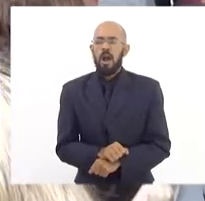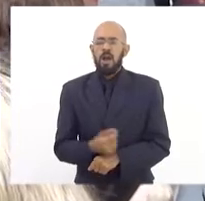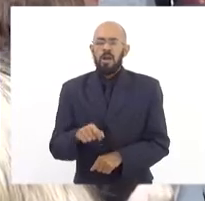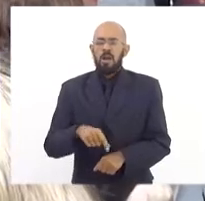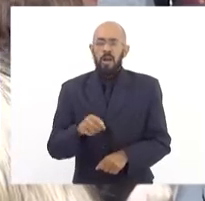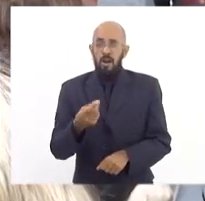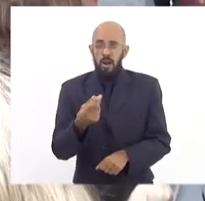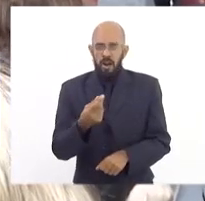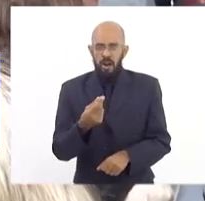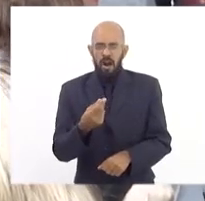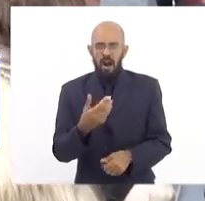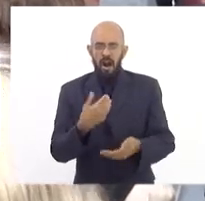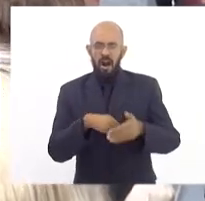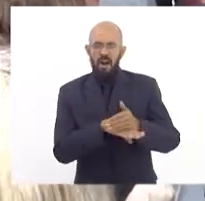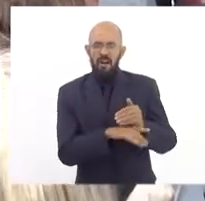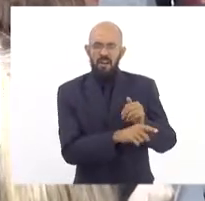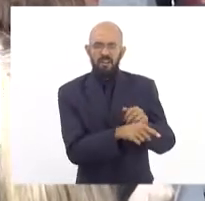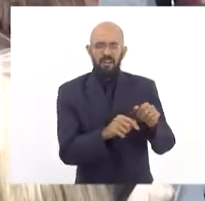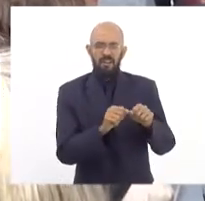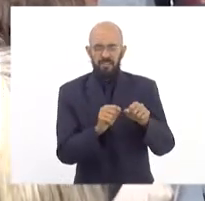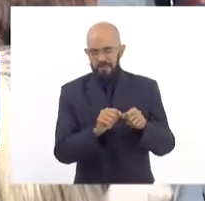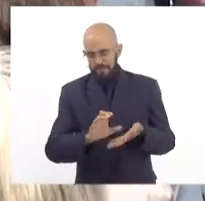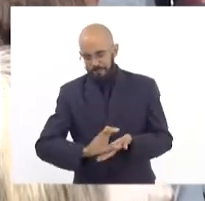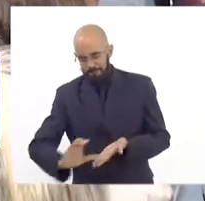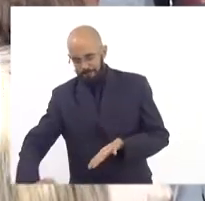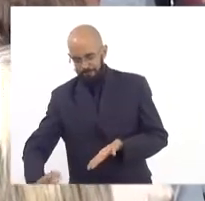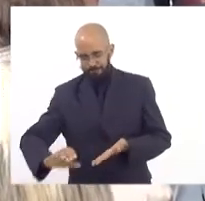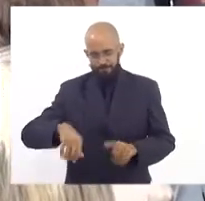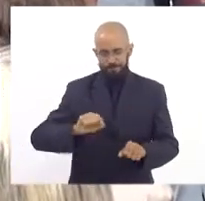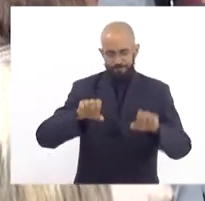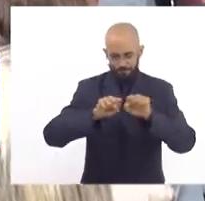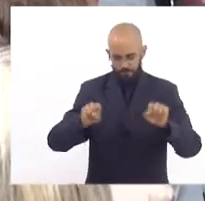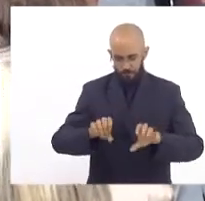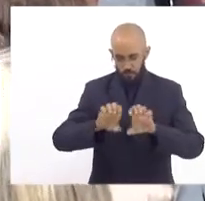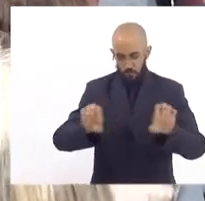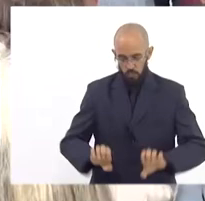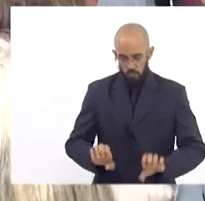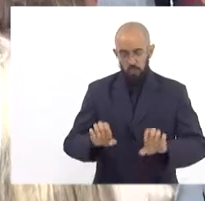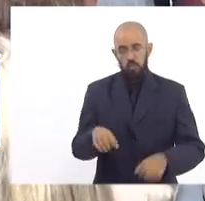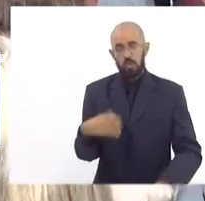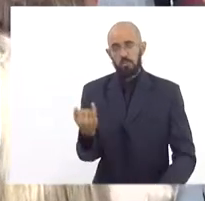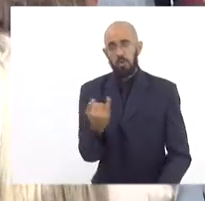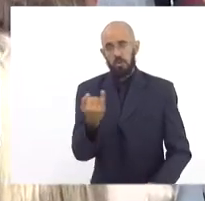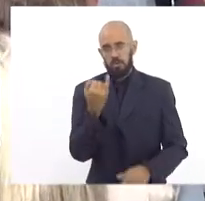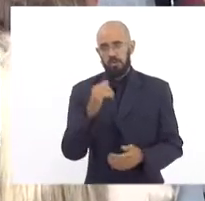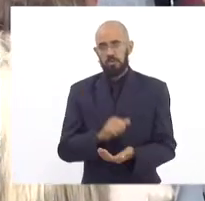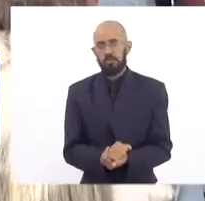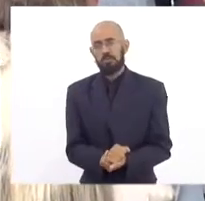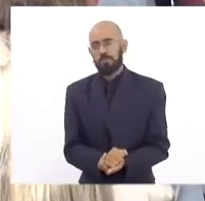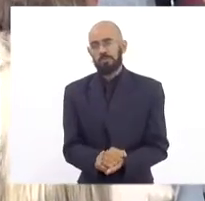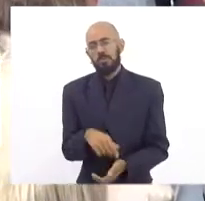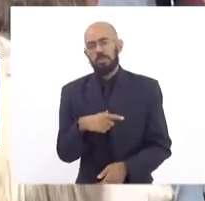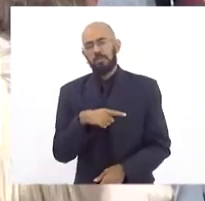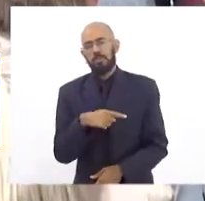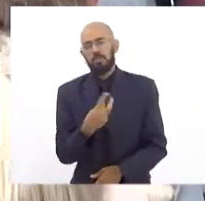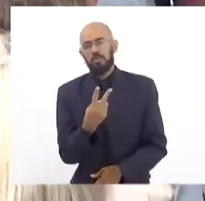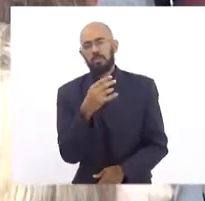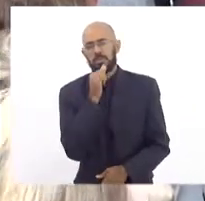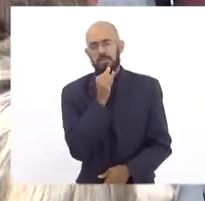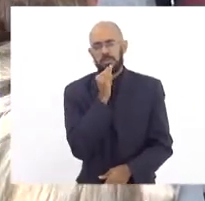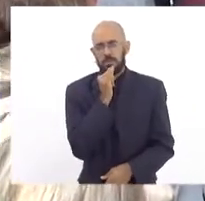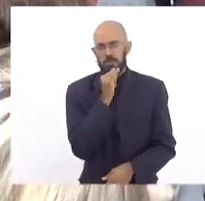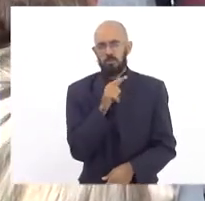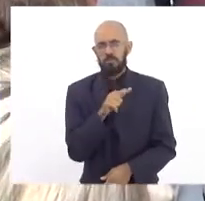fundo, investimento estruturante, para que a gente possa alavancar novos investimentos. Dei dois exemplos. Né? Trazer o